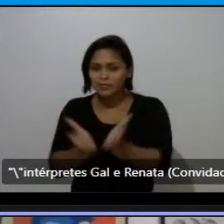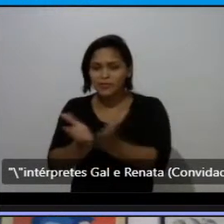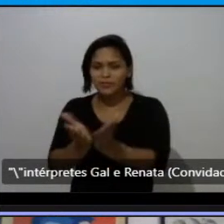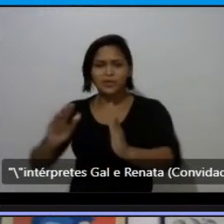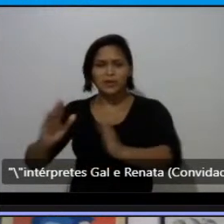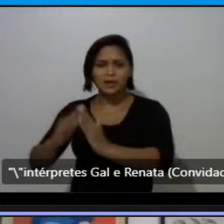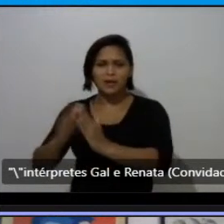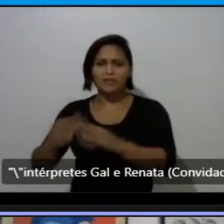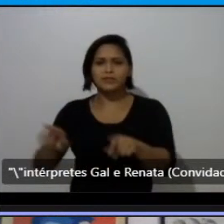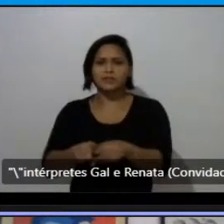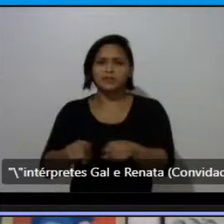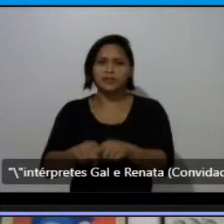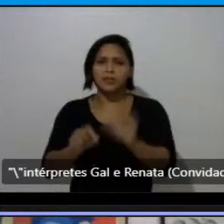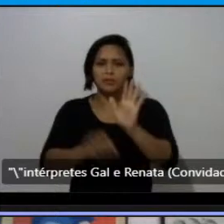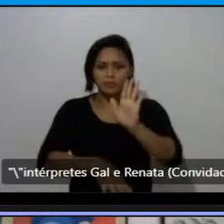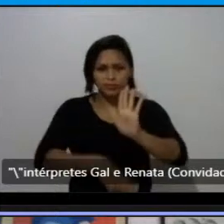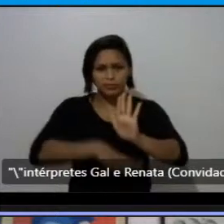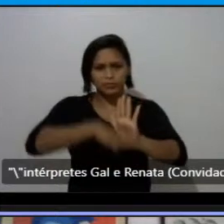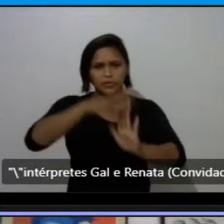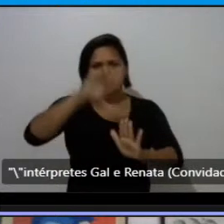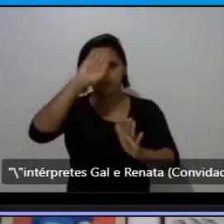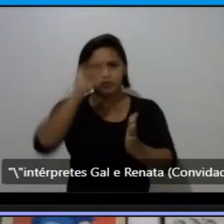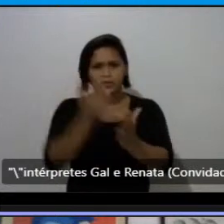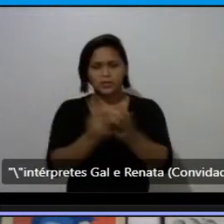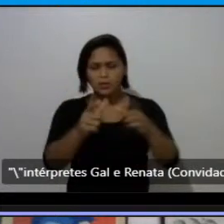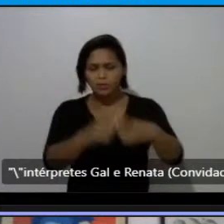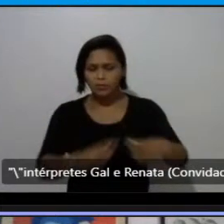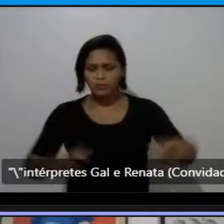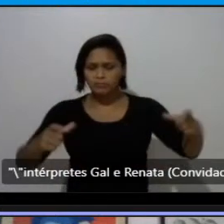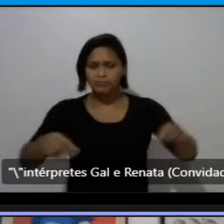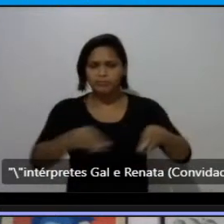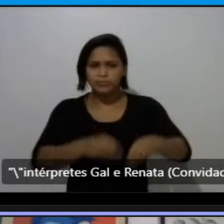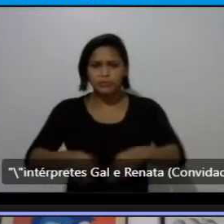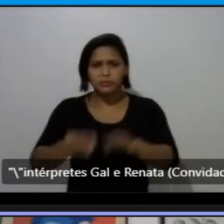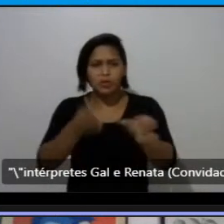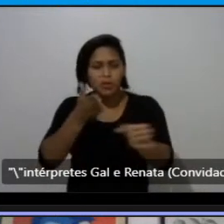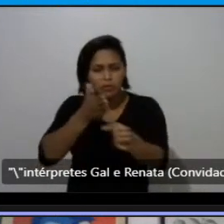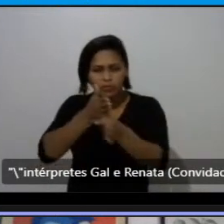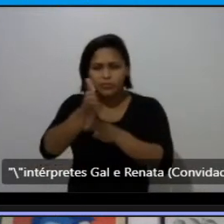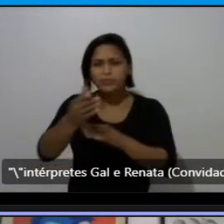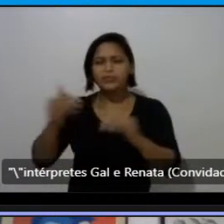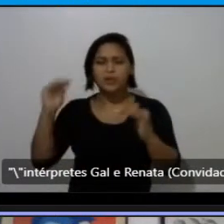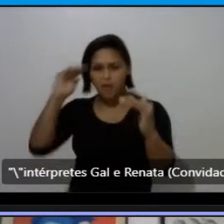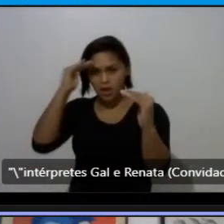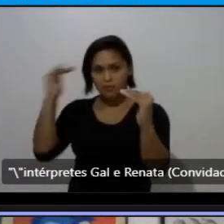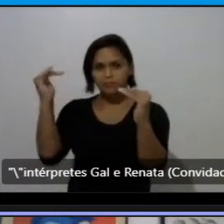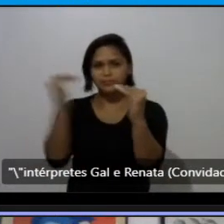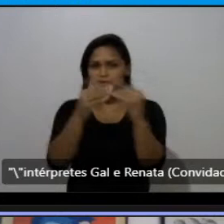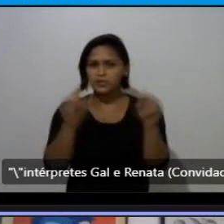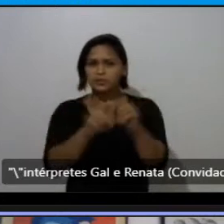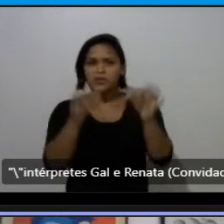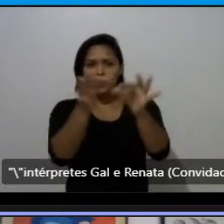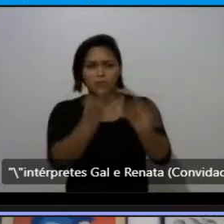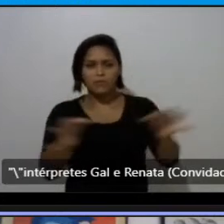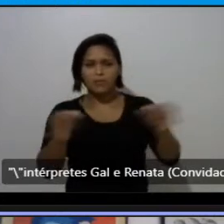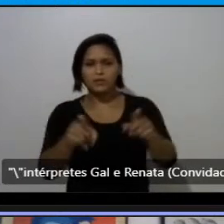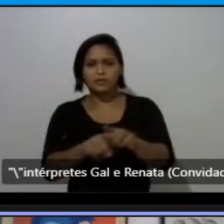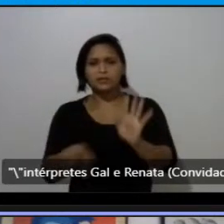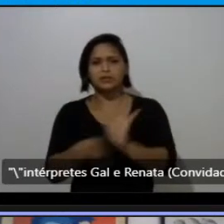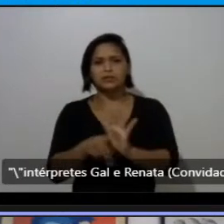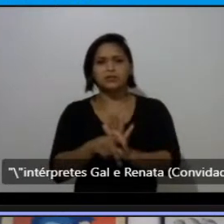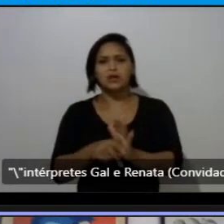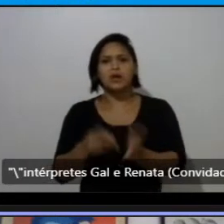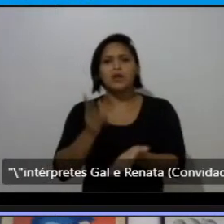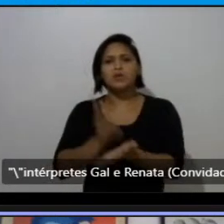e amplia, né, a sua perspectiva territorial, muito alinhados também a uma dimensão, né, dos